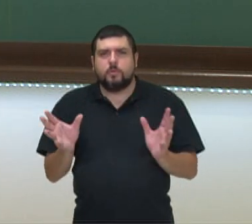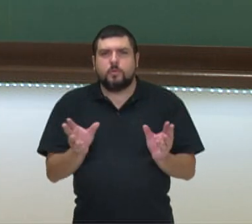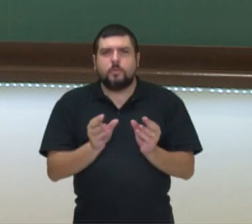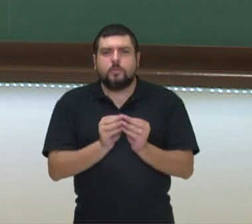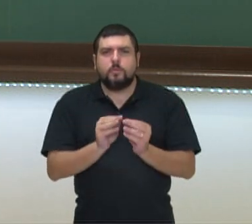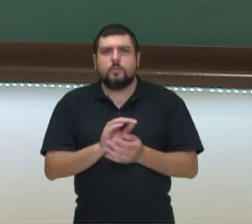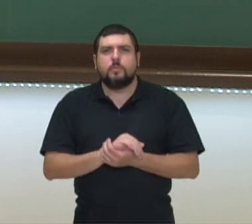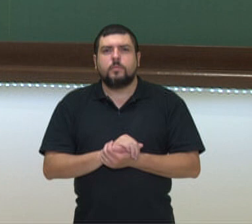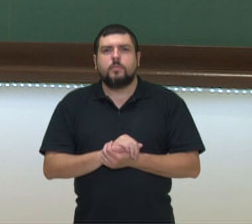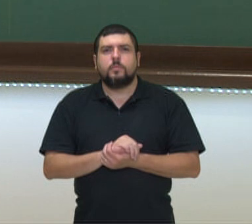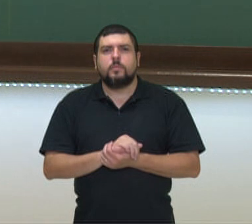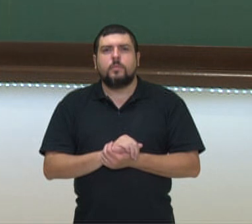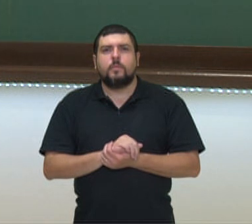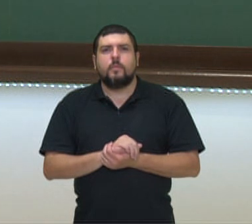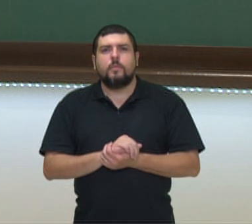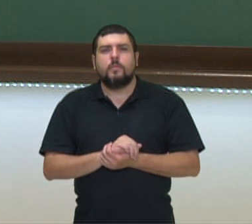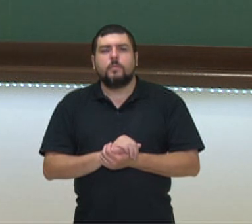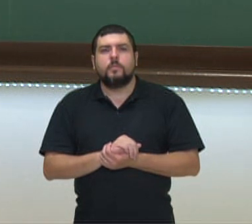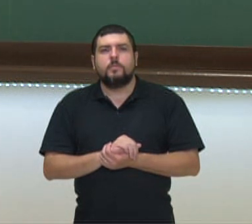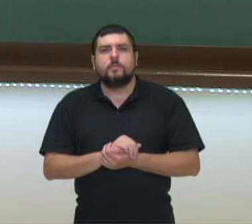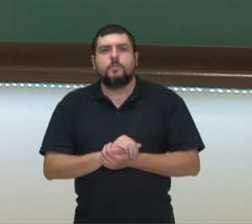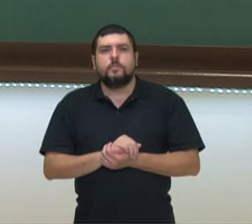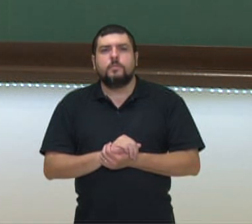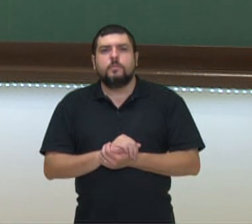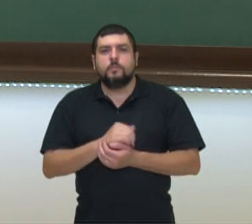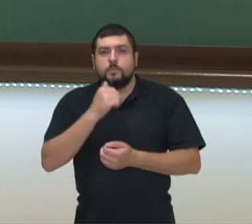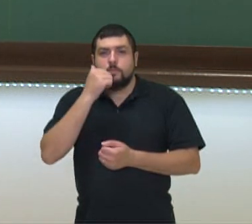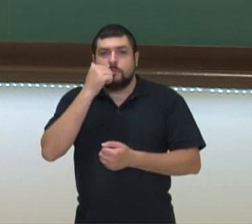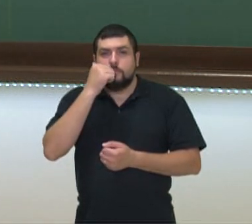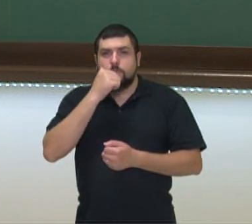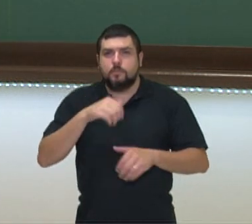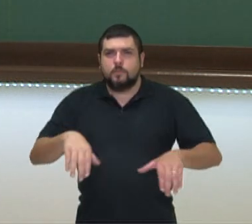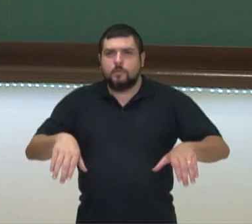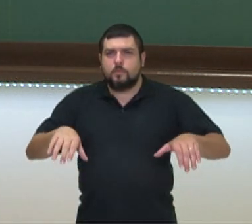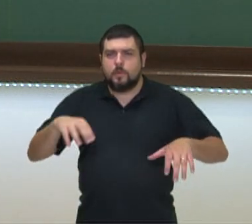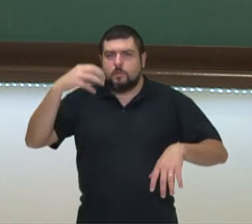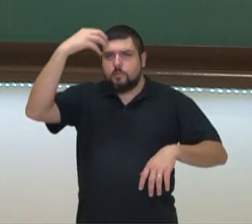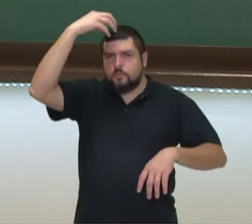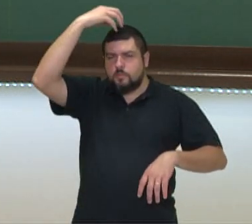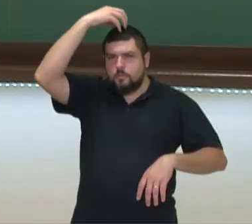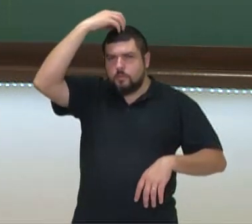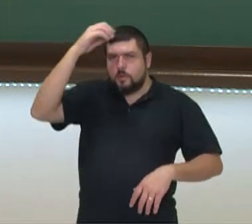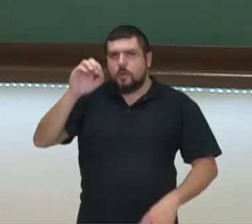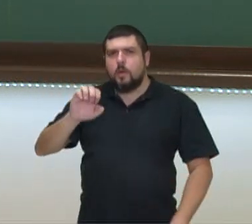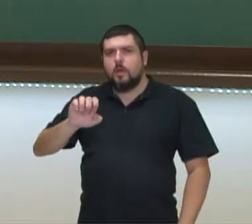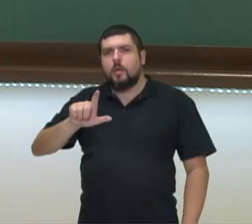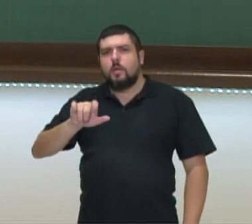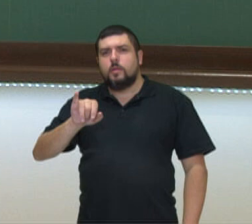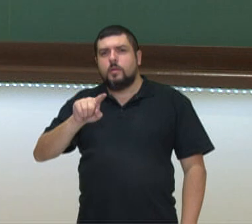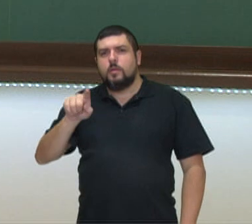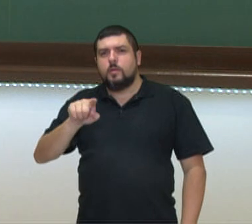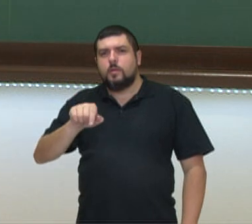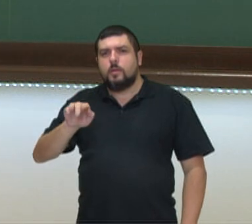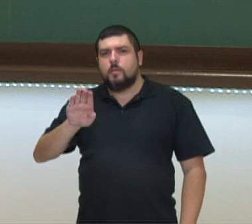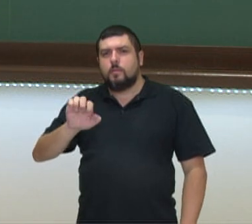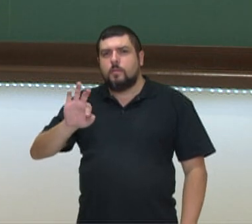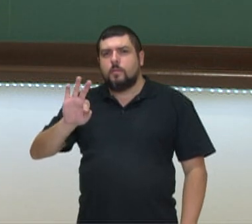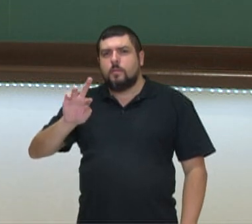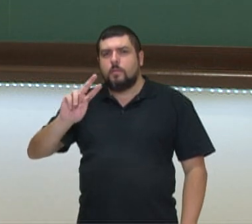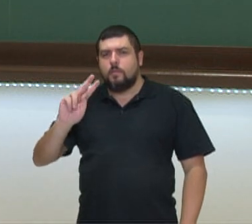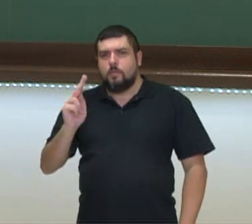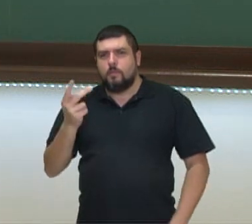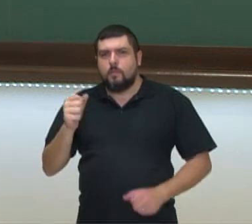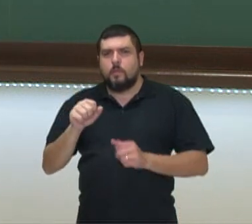conteúdo. Foi, portanto, durante o reinado da rainha Elizabeth, lá no século XVI, né, esse reinado que se inicia no